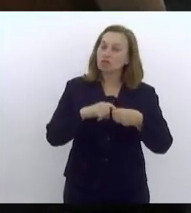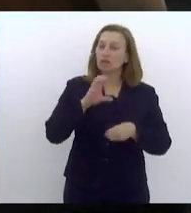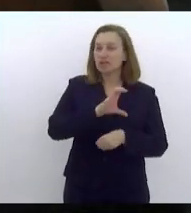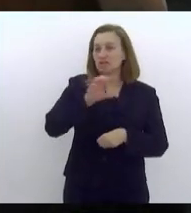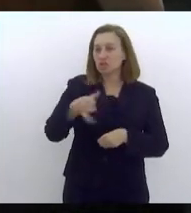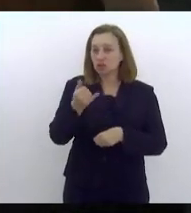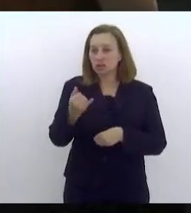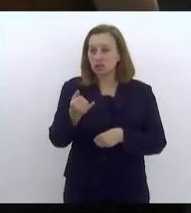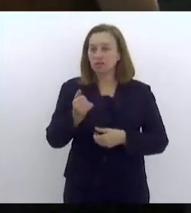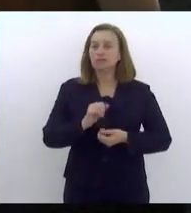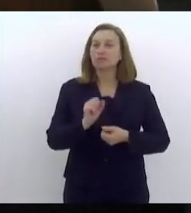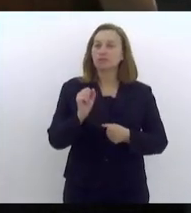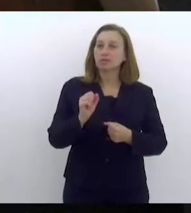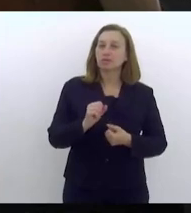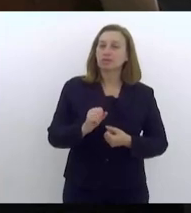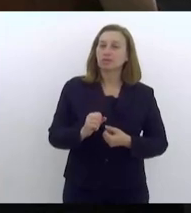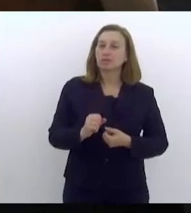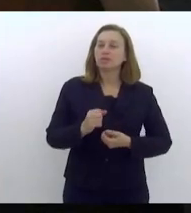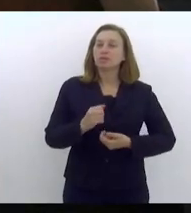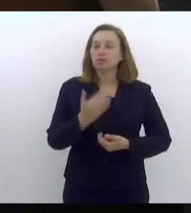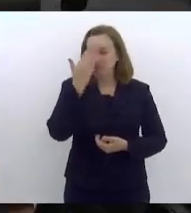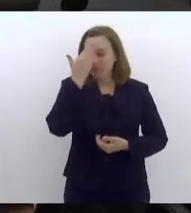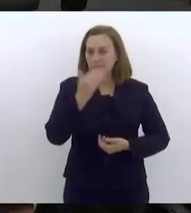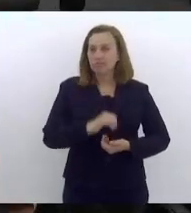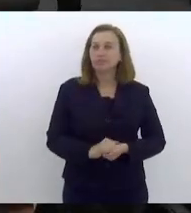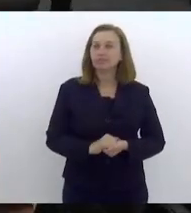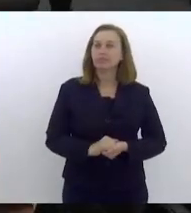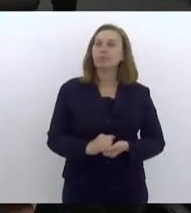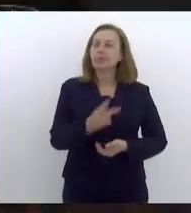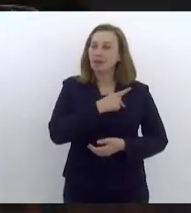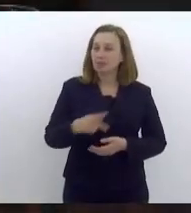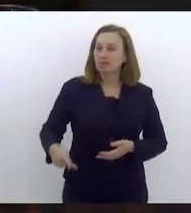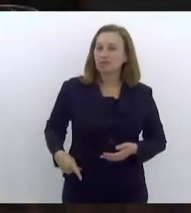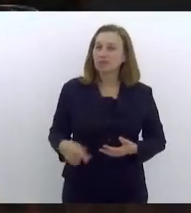à CCJ, é o pleito que se faz. Obrigado, presidente. A presidência